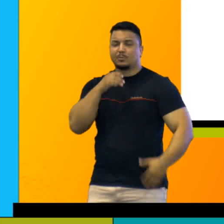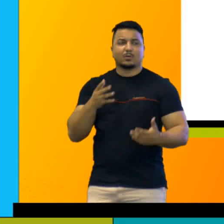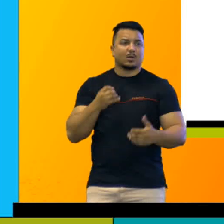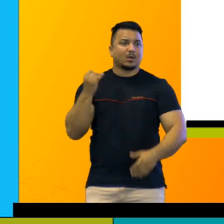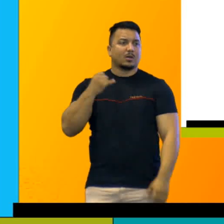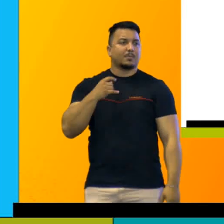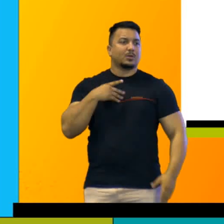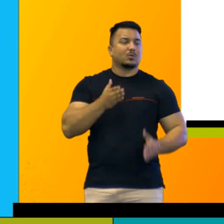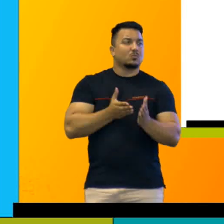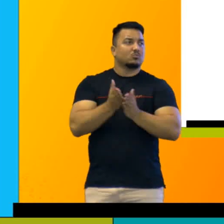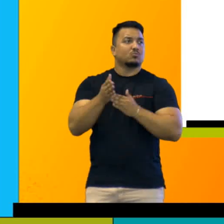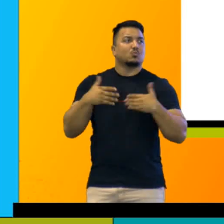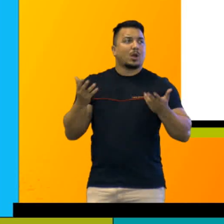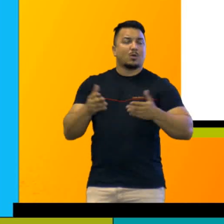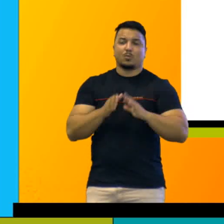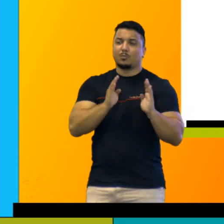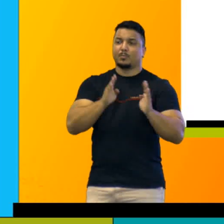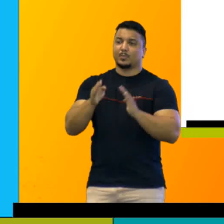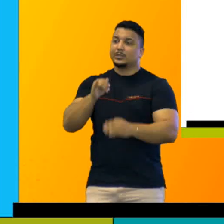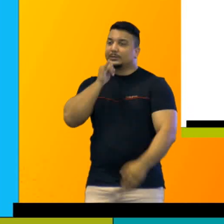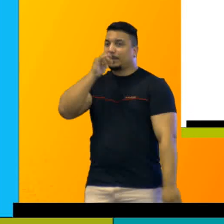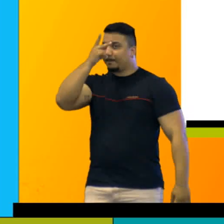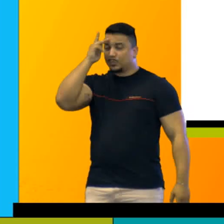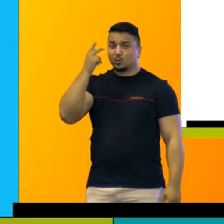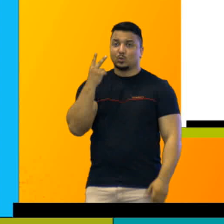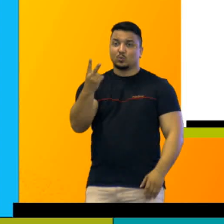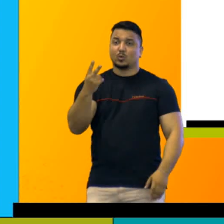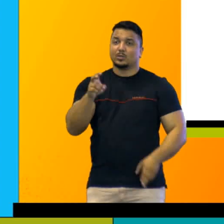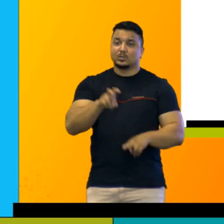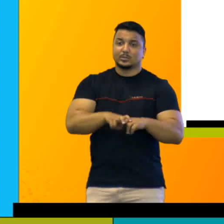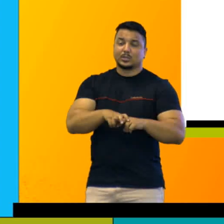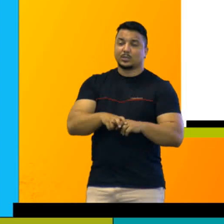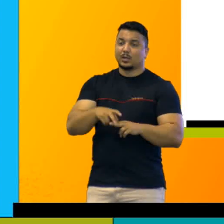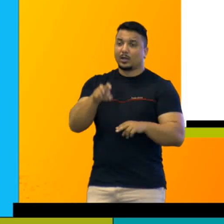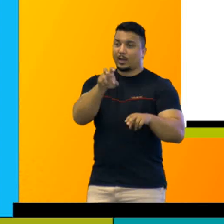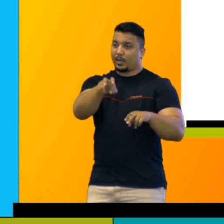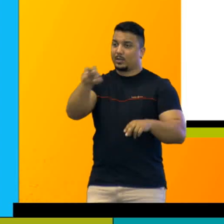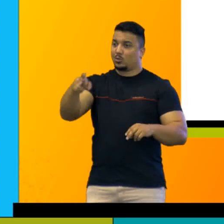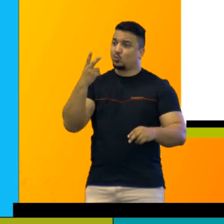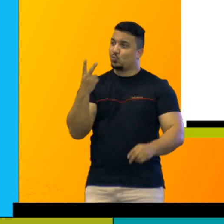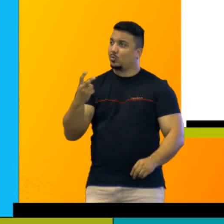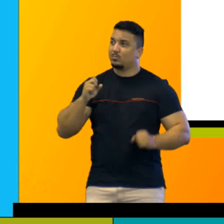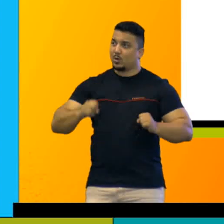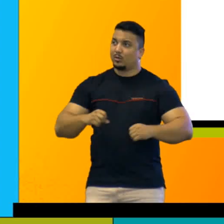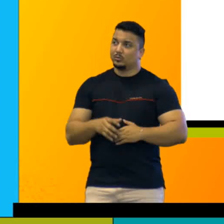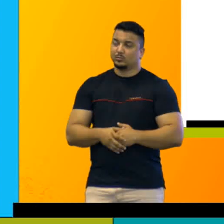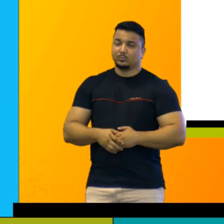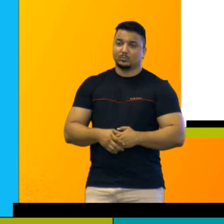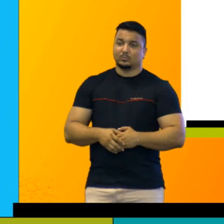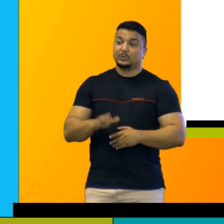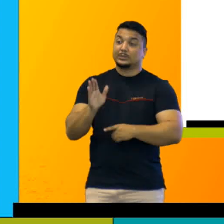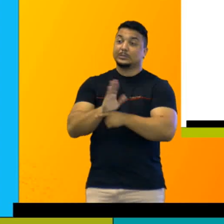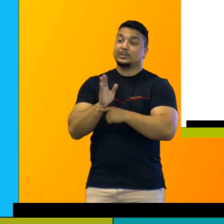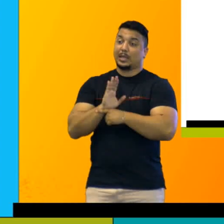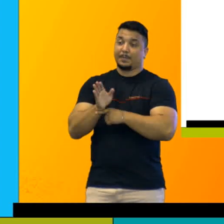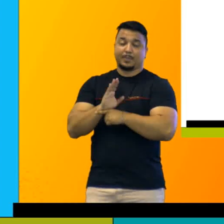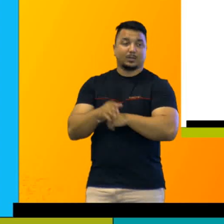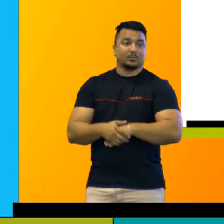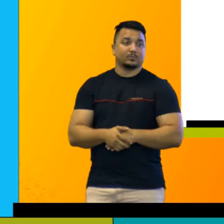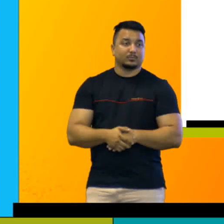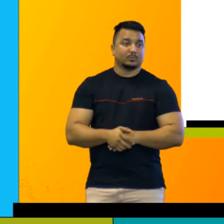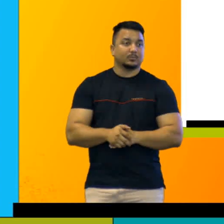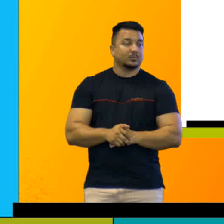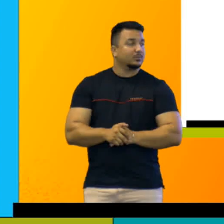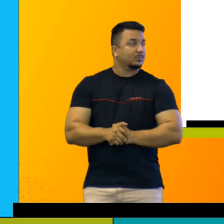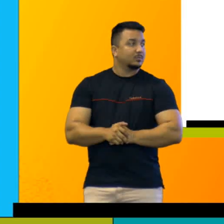ordem. Eu quero escolher 2 pessoas para sentar em 2 cadeiras do cinema. Você